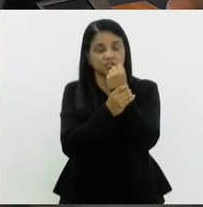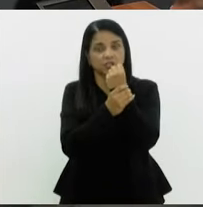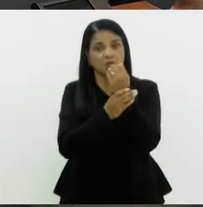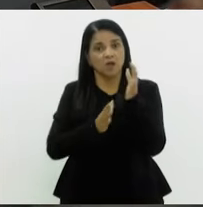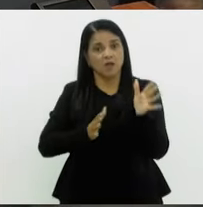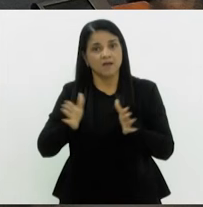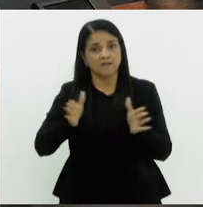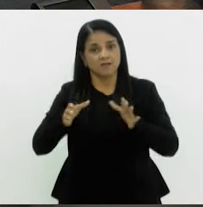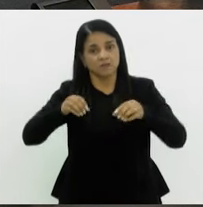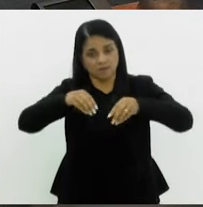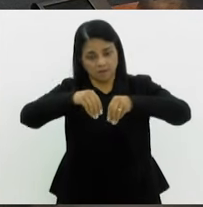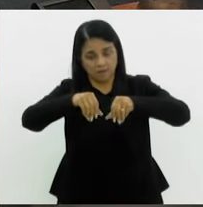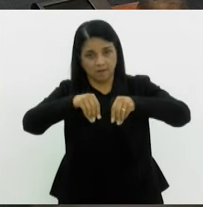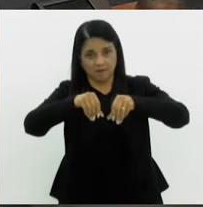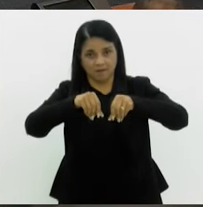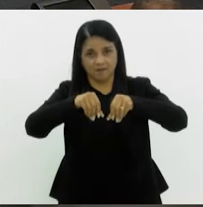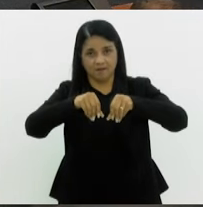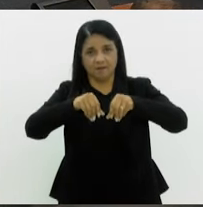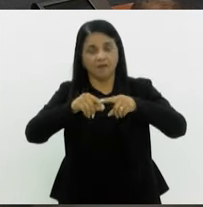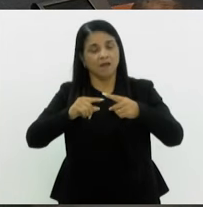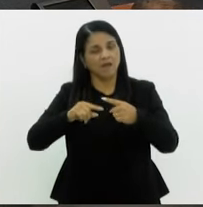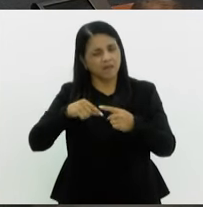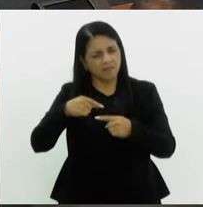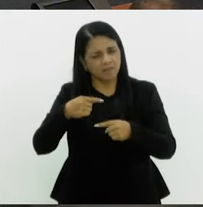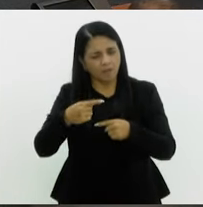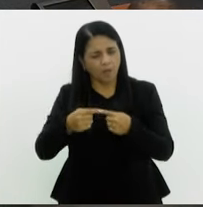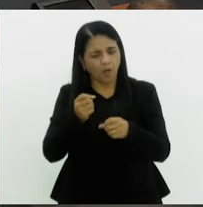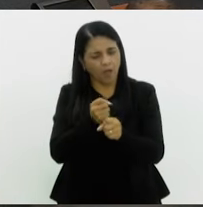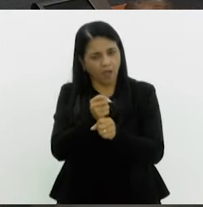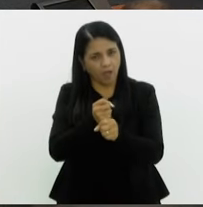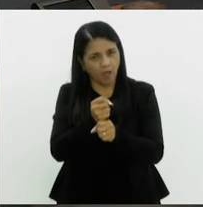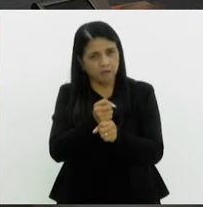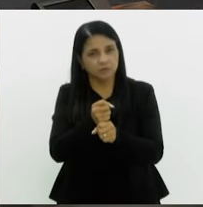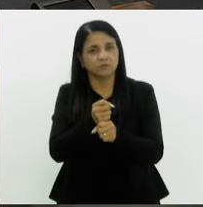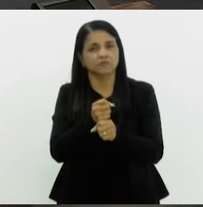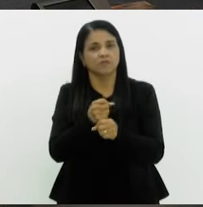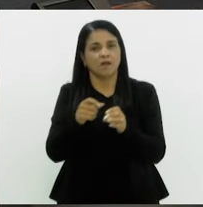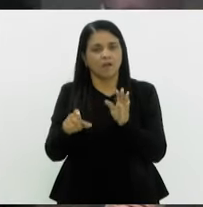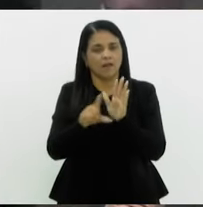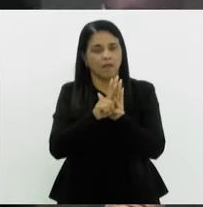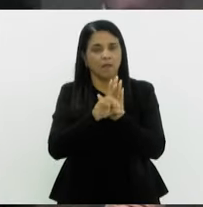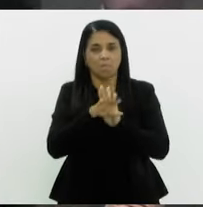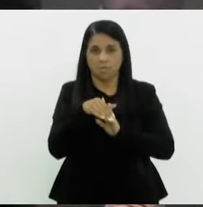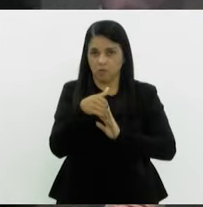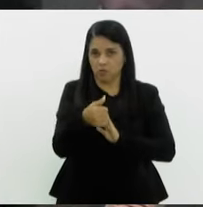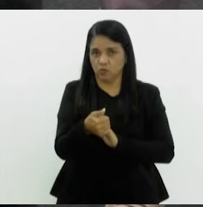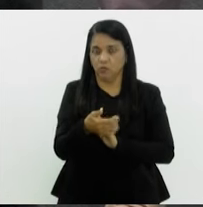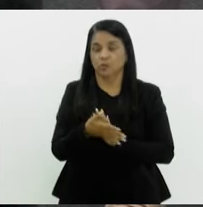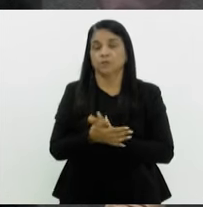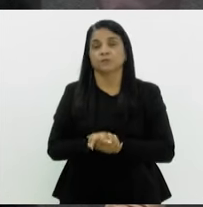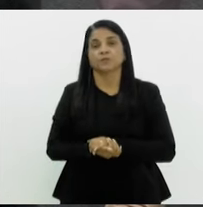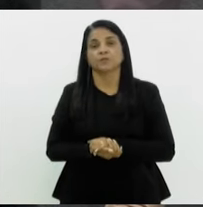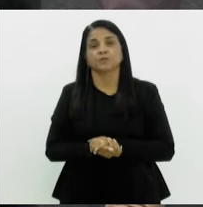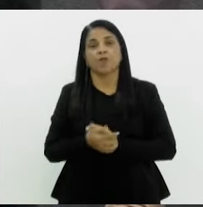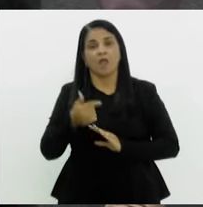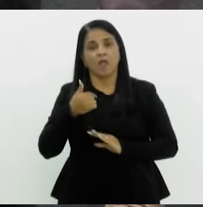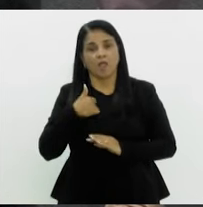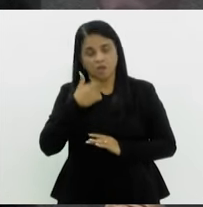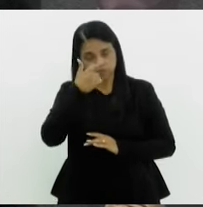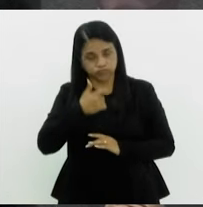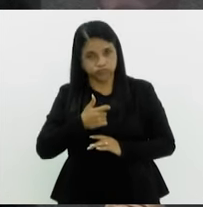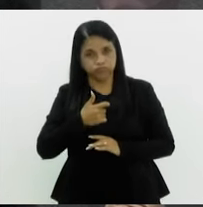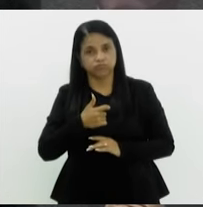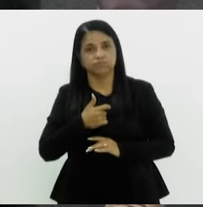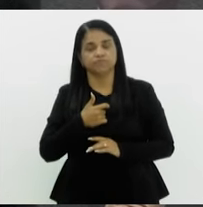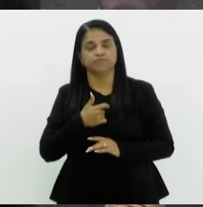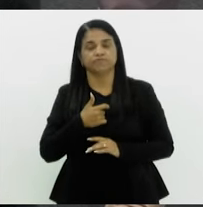terra. Claro que isso depois foi aperfeiçoado por outras leis, né? Eu dediquei uma parte